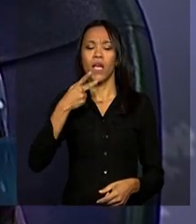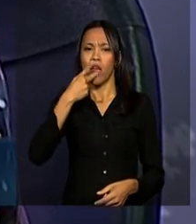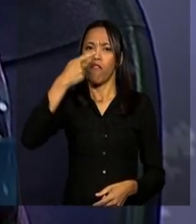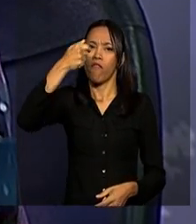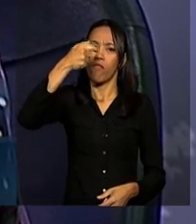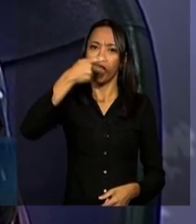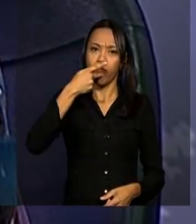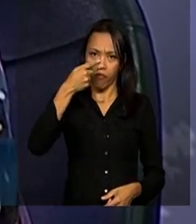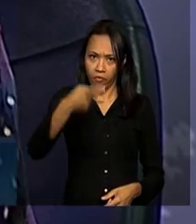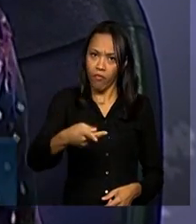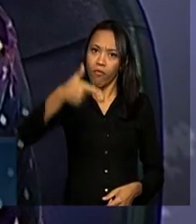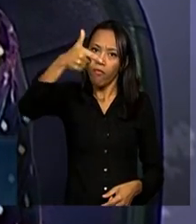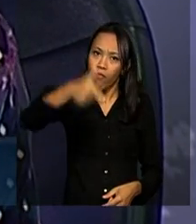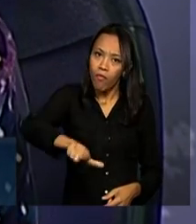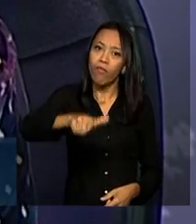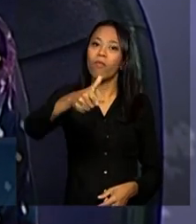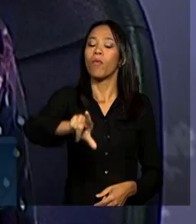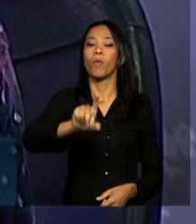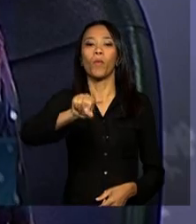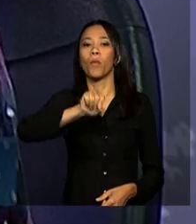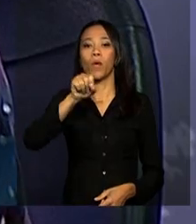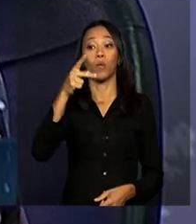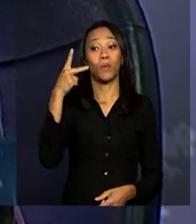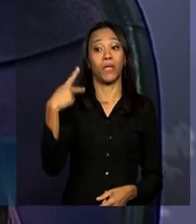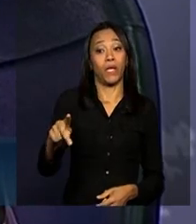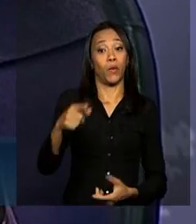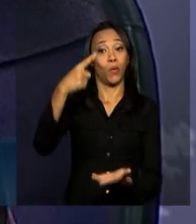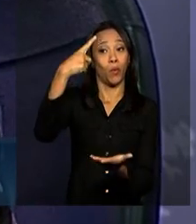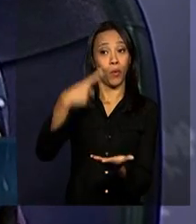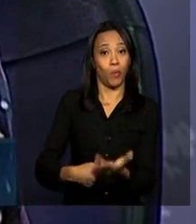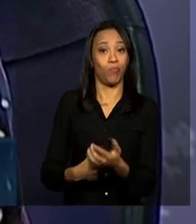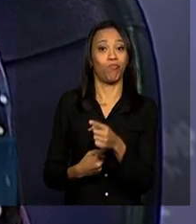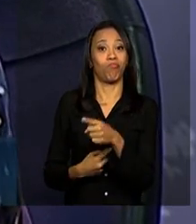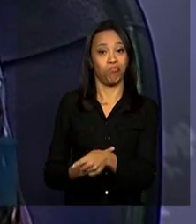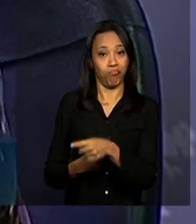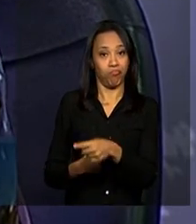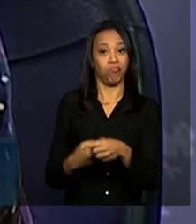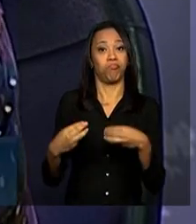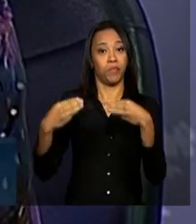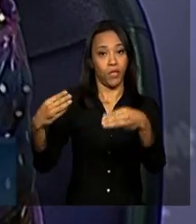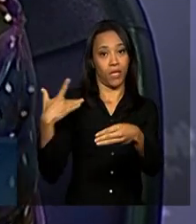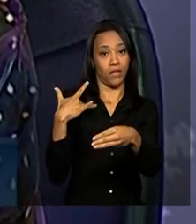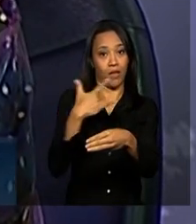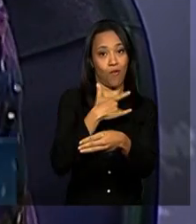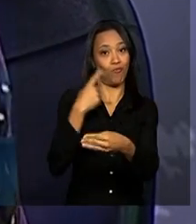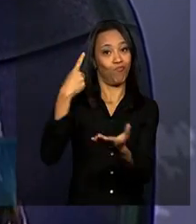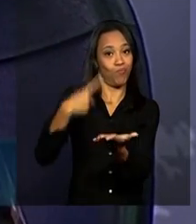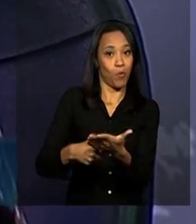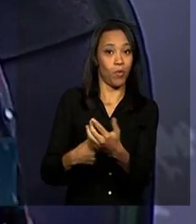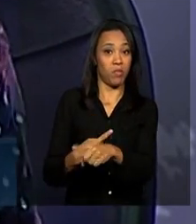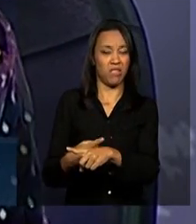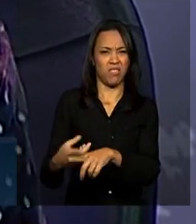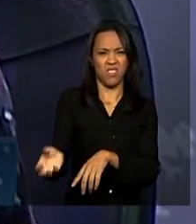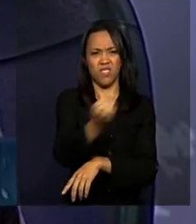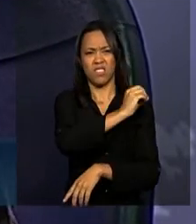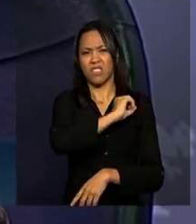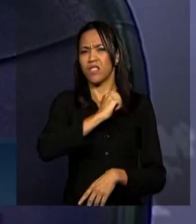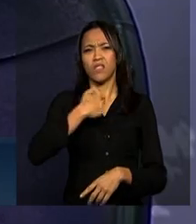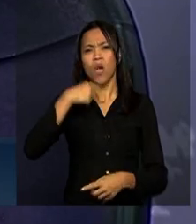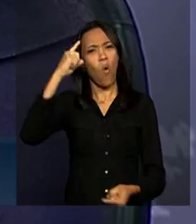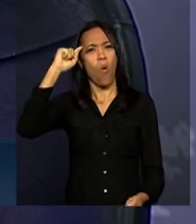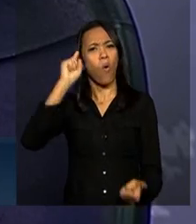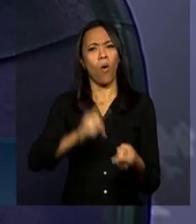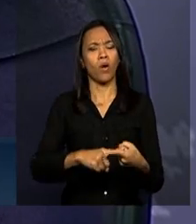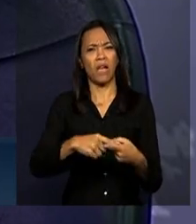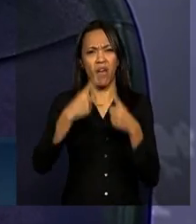uma vez, o teu compromisso enquanto Ministério com a tolerância zero à violência contra